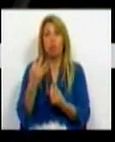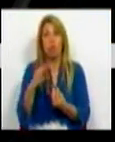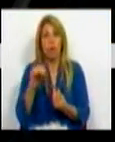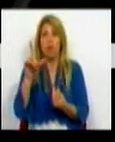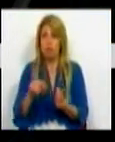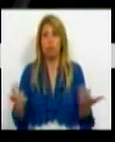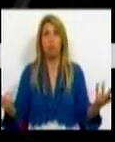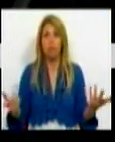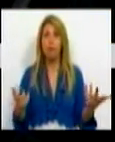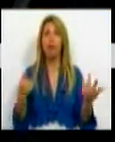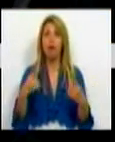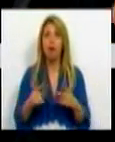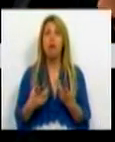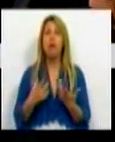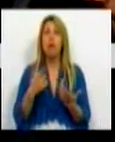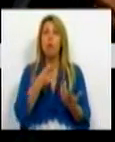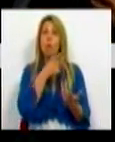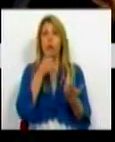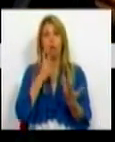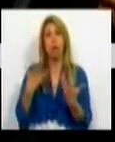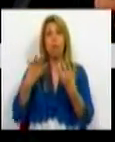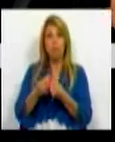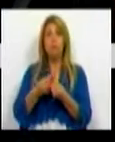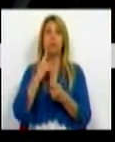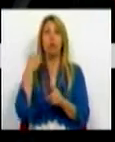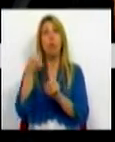comprometido com a necessidade de nós combatermos a dopagem,